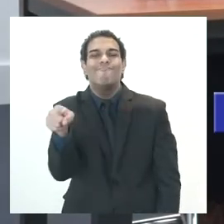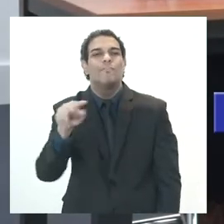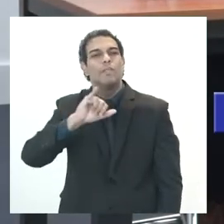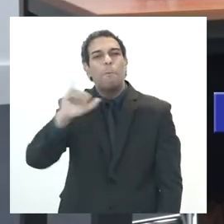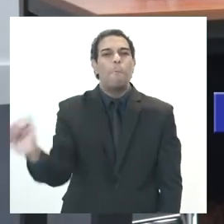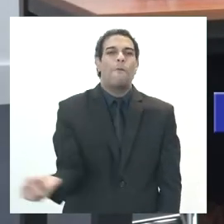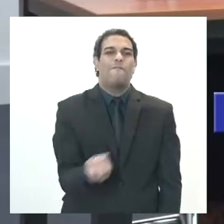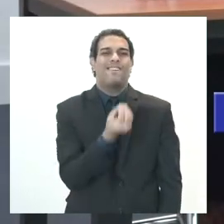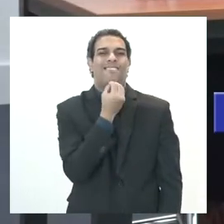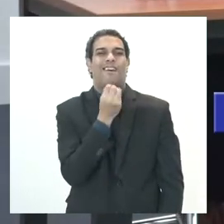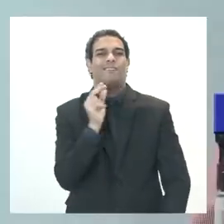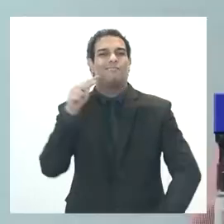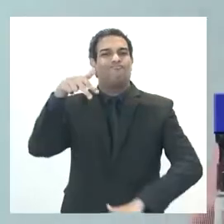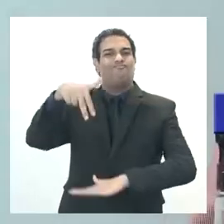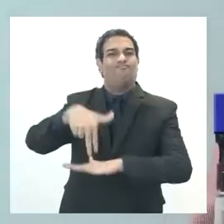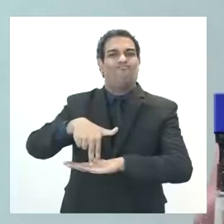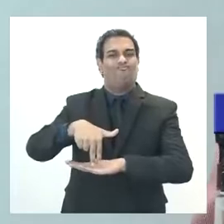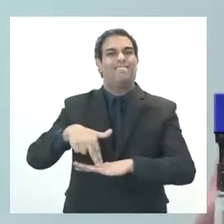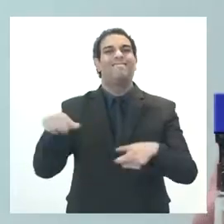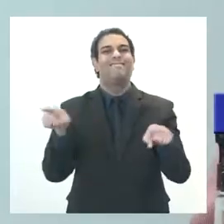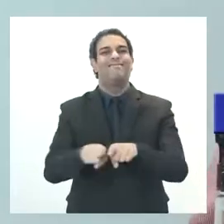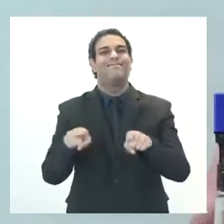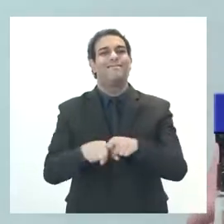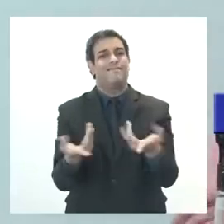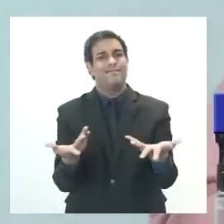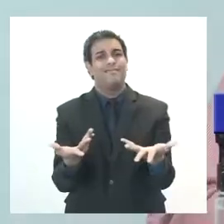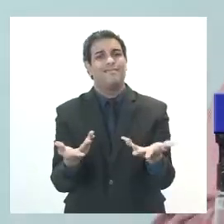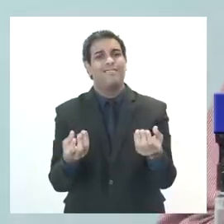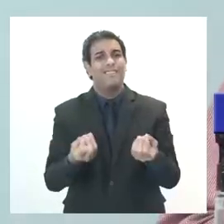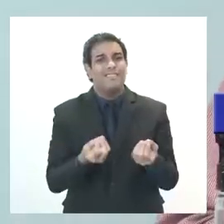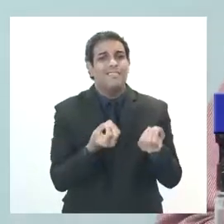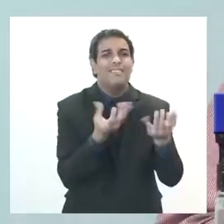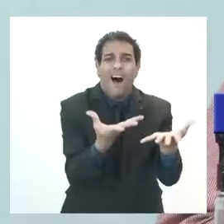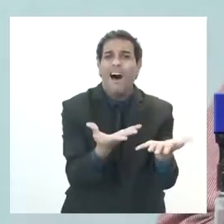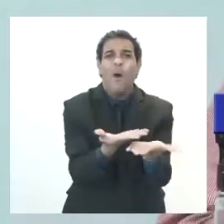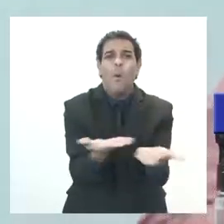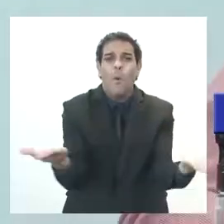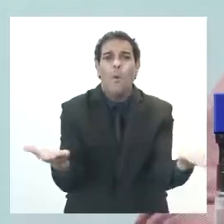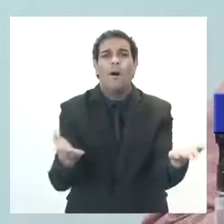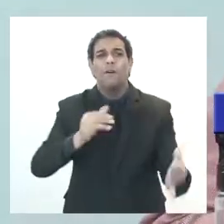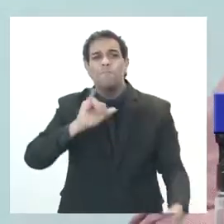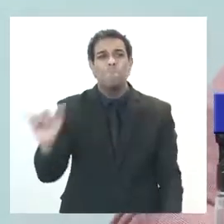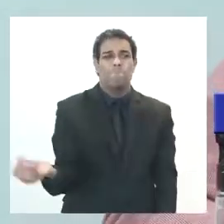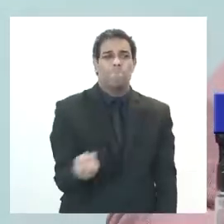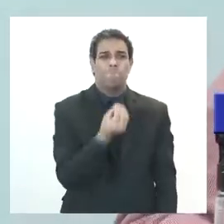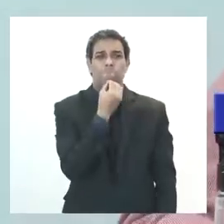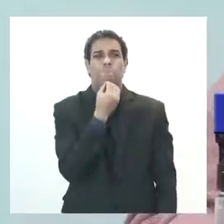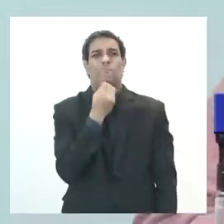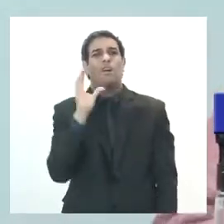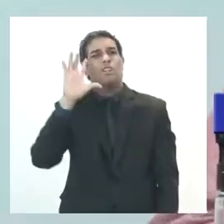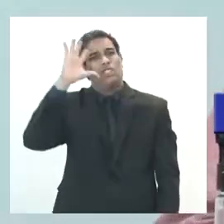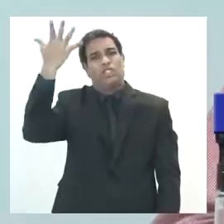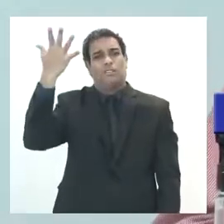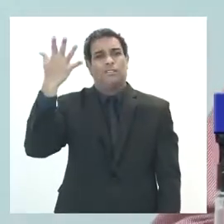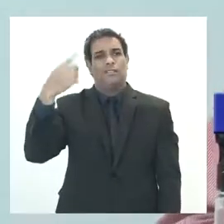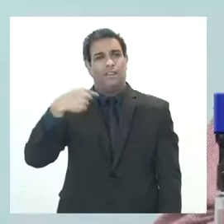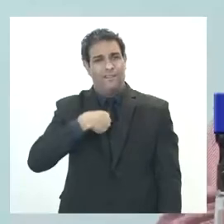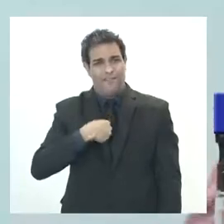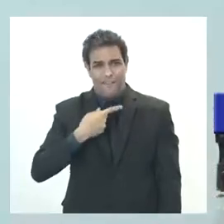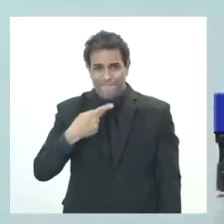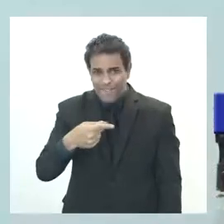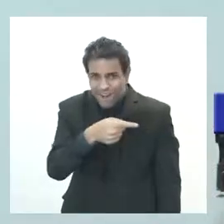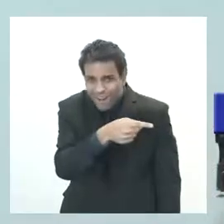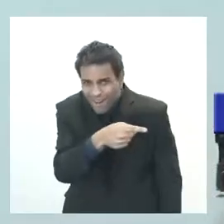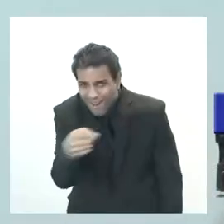ter oportunidade de contribuir um pouco com um aspecto que já e eu posso